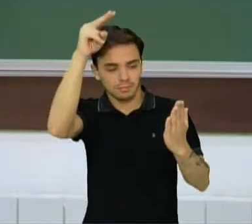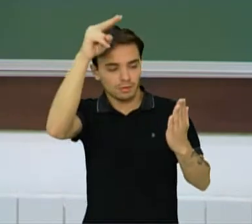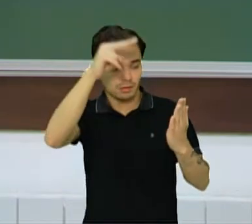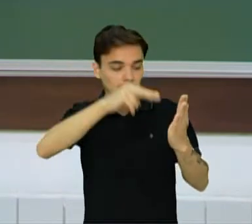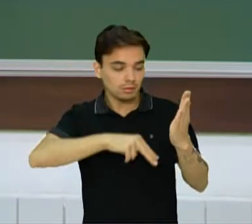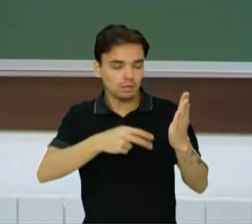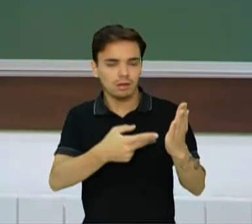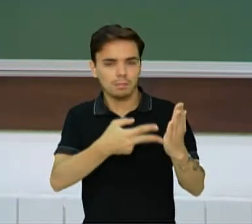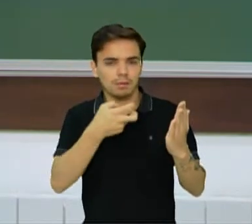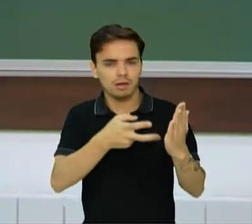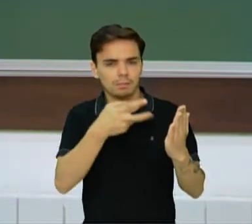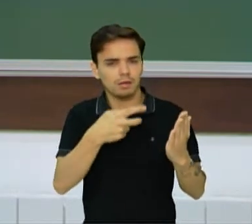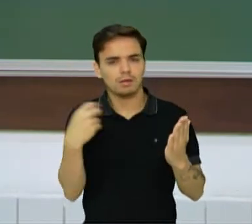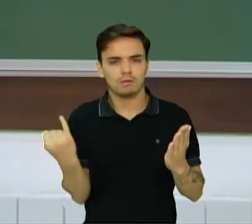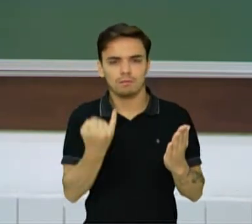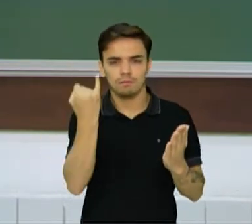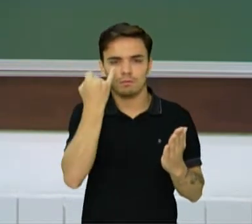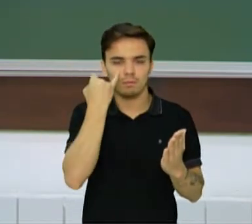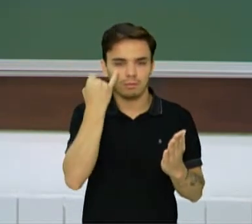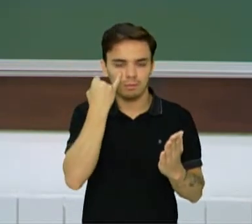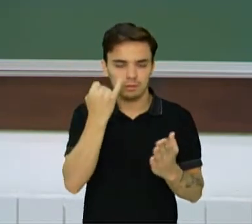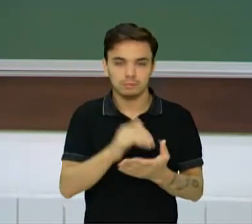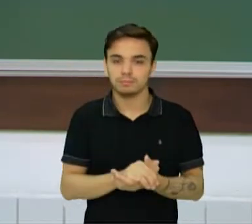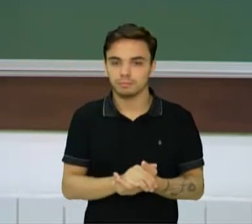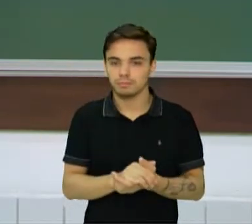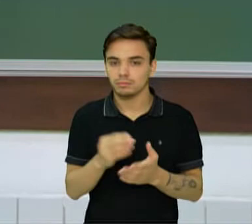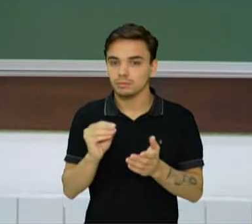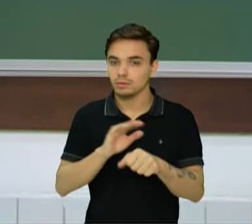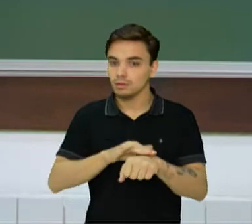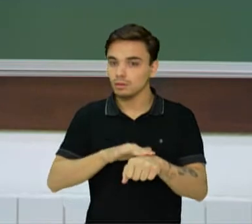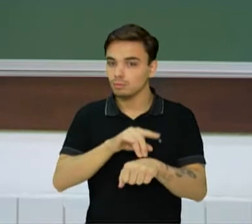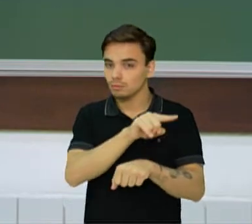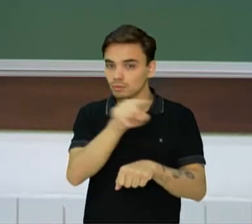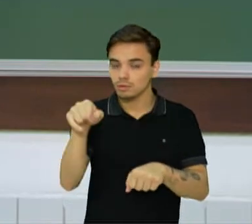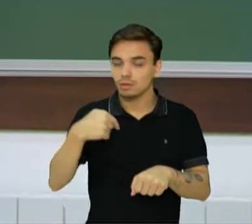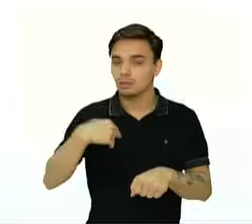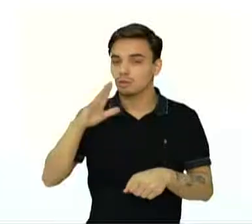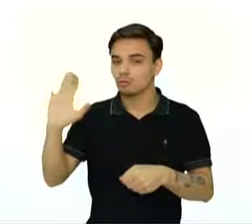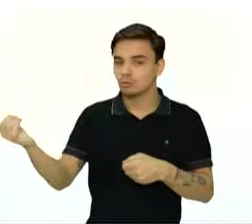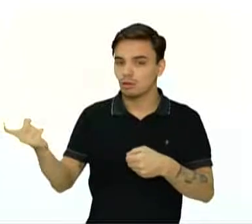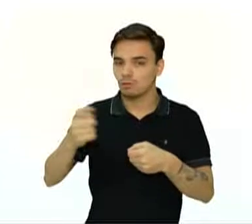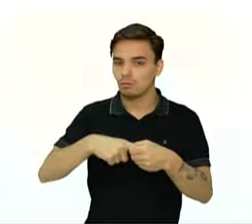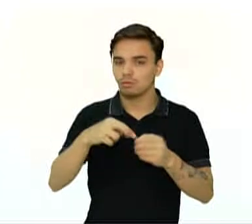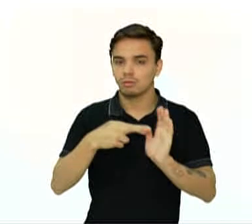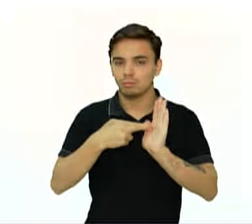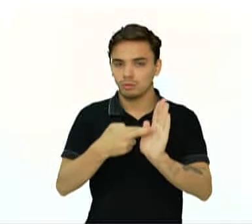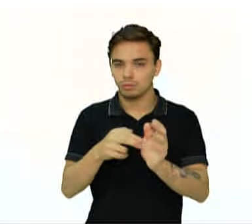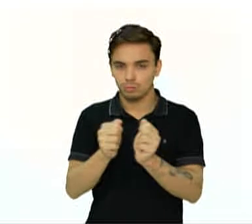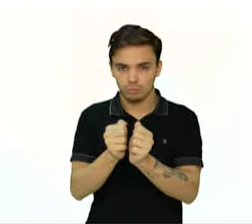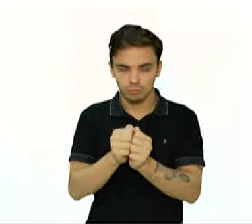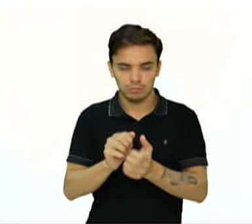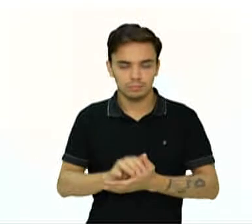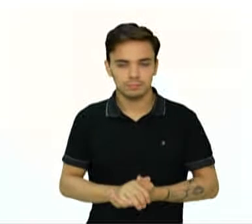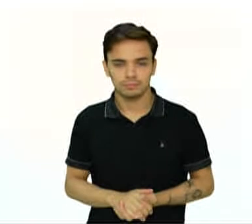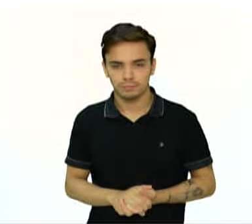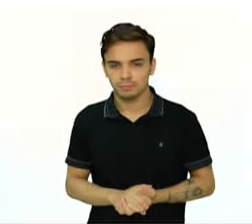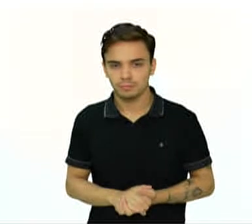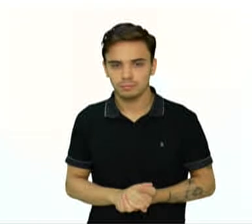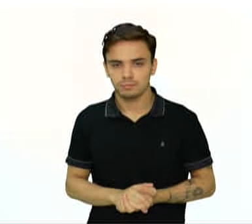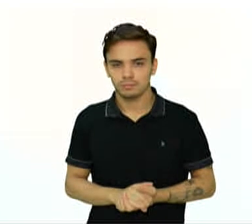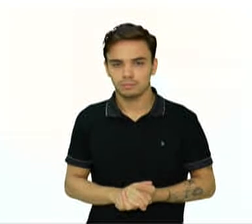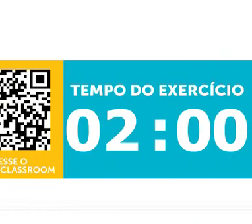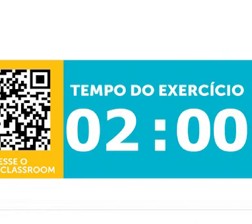cima, buscando aquelas informações importantes. Vou dar um tempinho. Já eu volto trazendo a questão para vocês. Vamos lá.